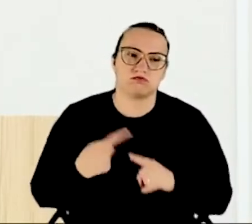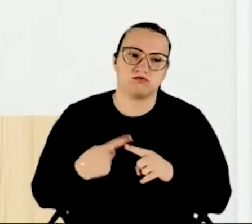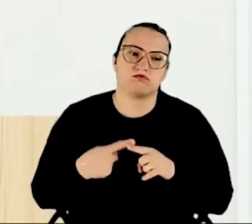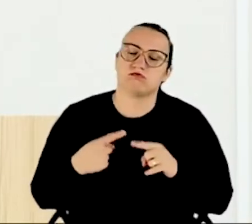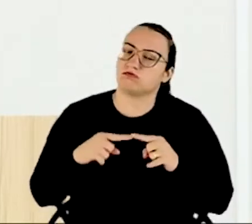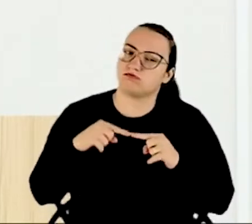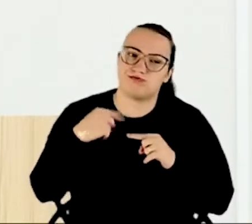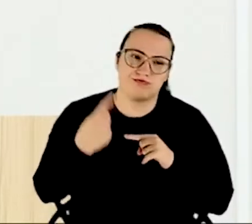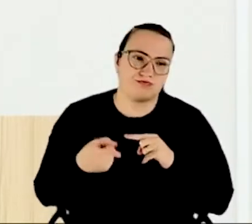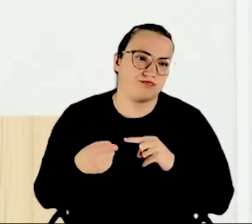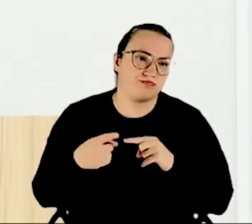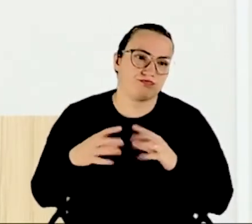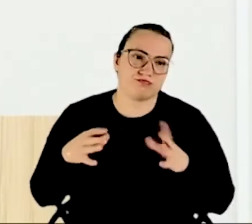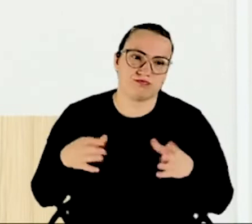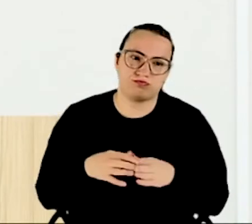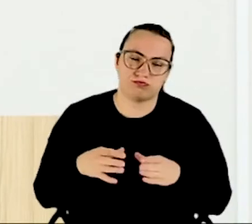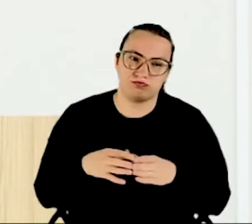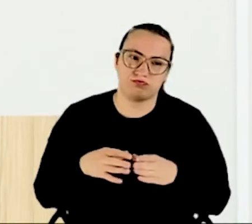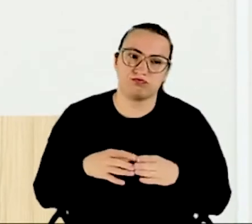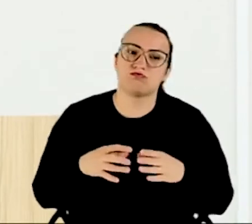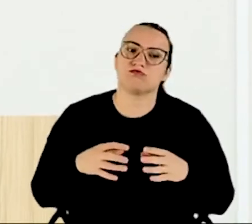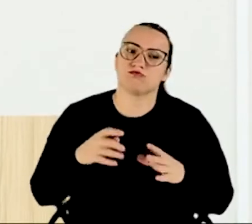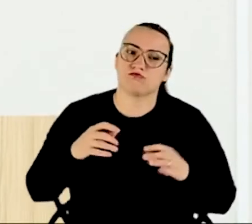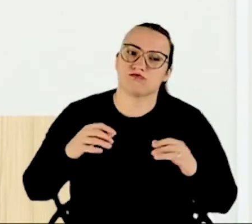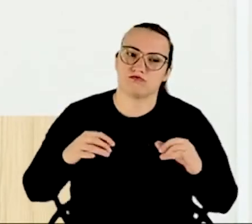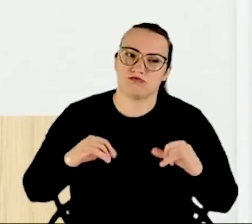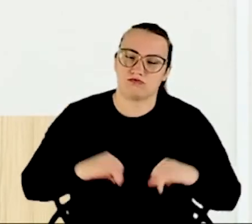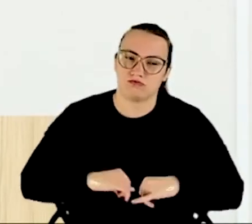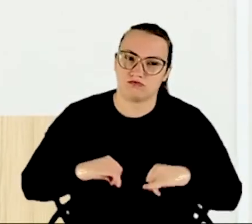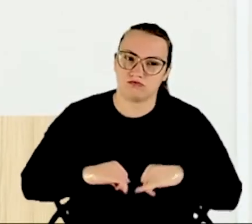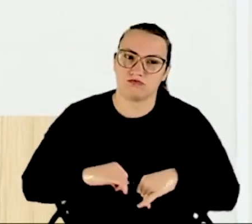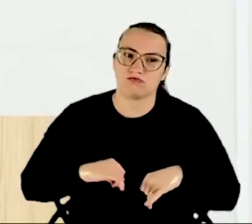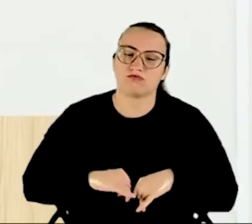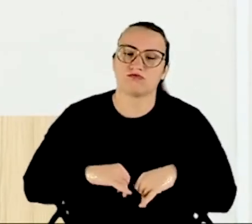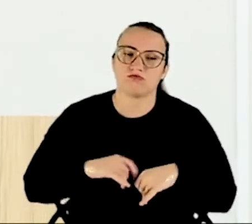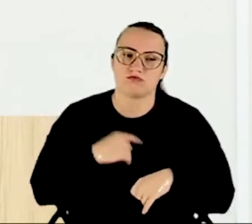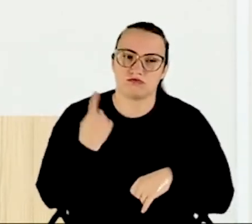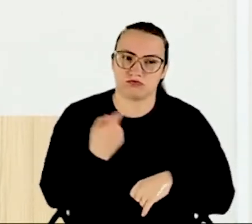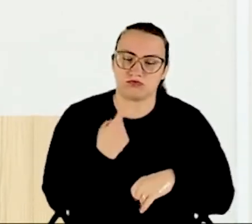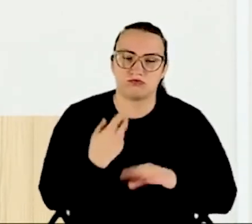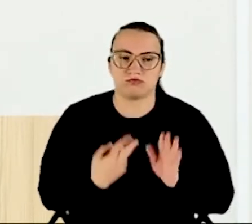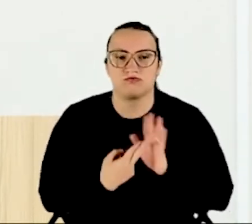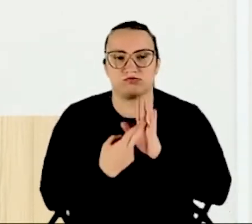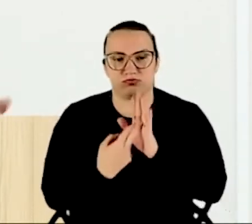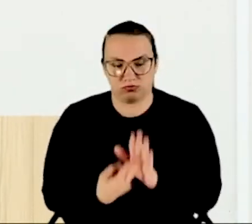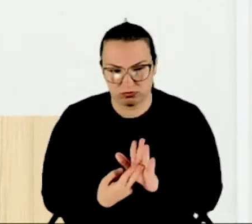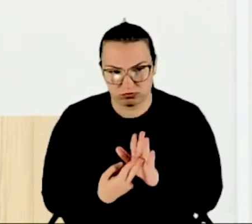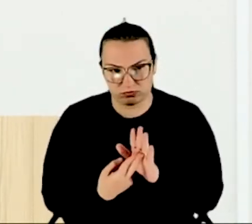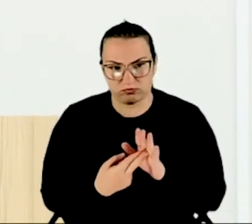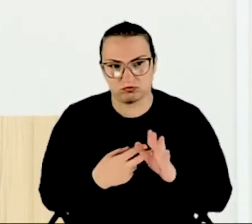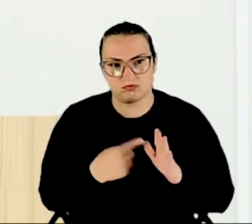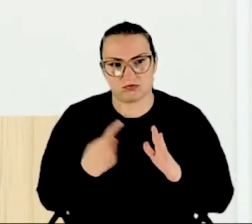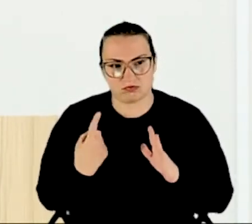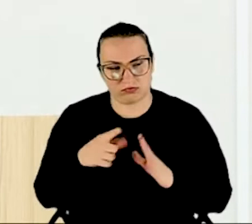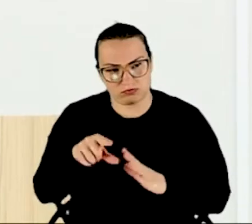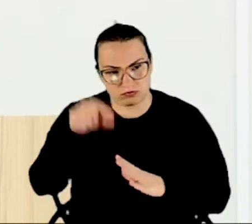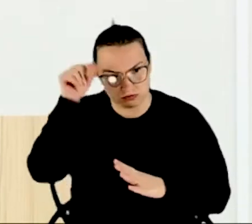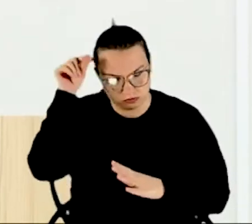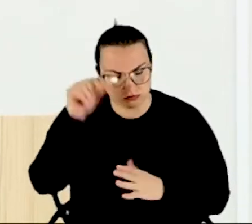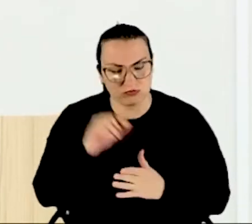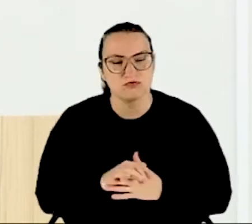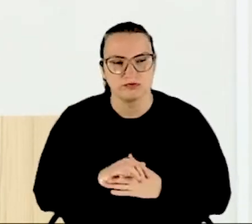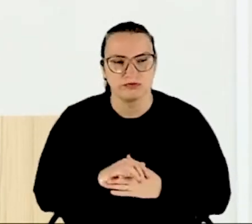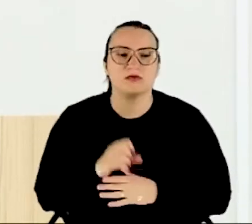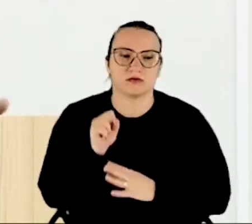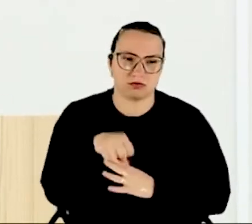verdade, a comunidade vai... Nós vamos ser muito cobrados da comunidade, e nós estamos aqui para representar a comunidade, o qual a gente foi eleito para isso, e